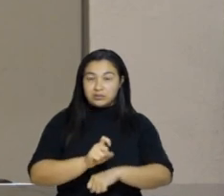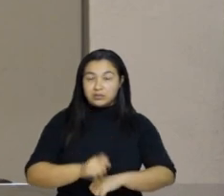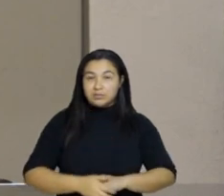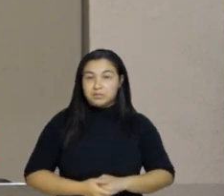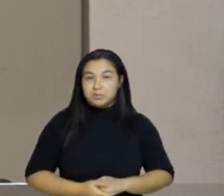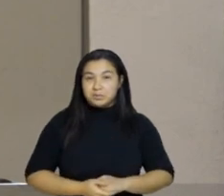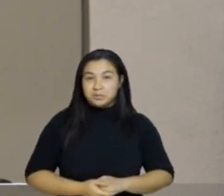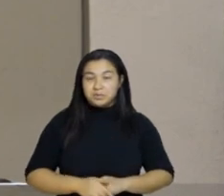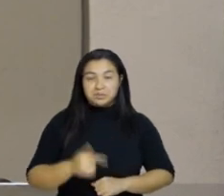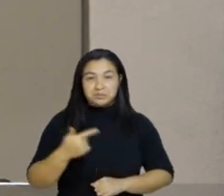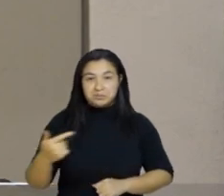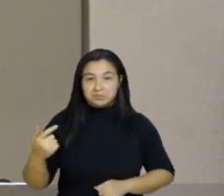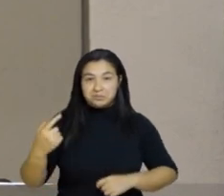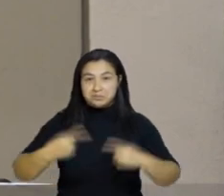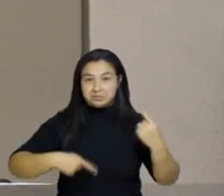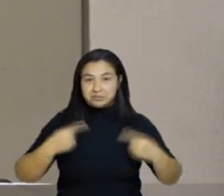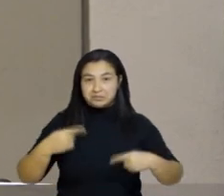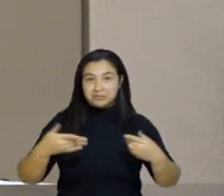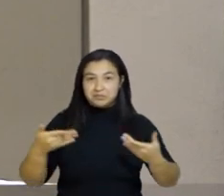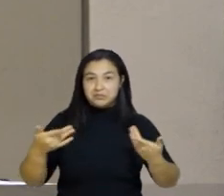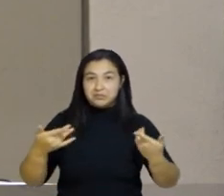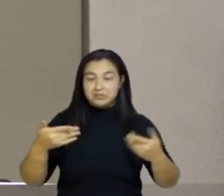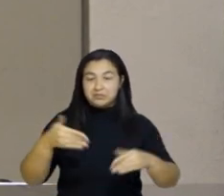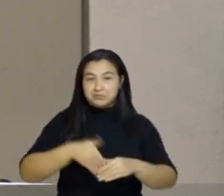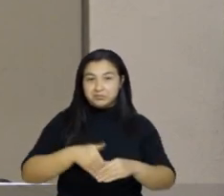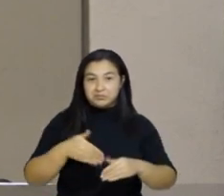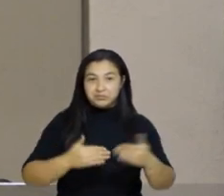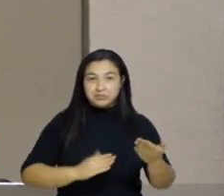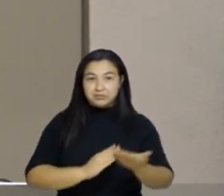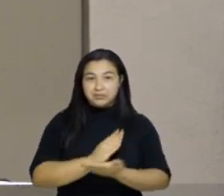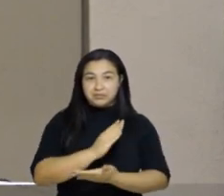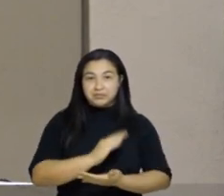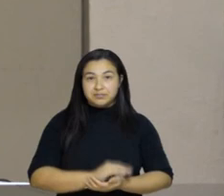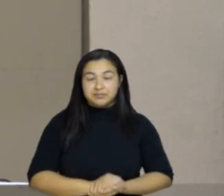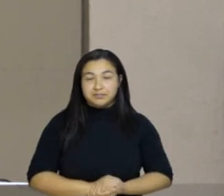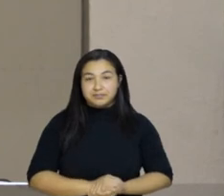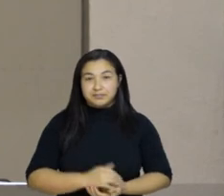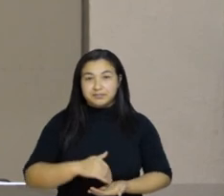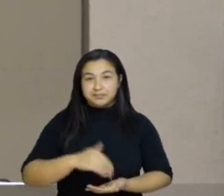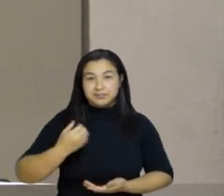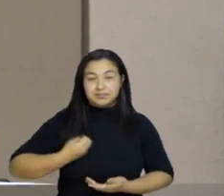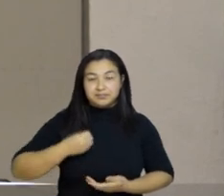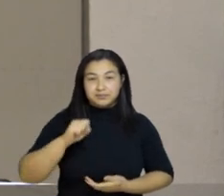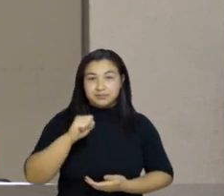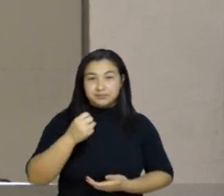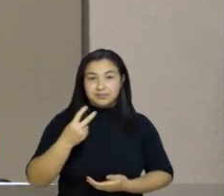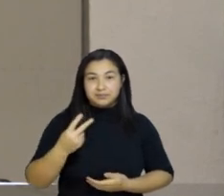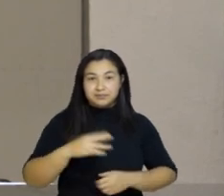havendo quem queira discutir, em votação, está aprovado. Moção